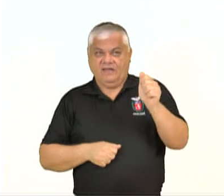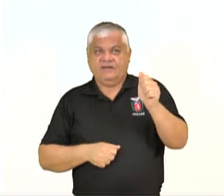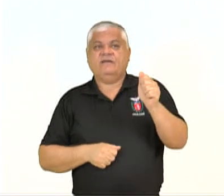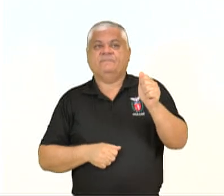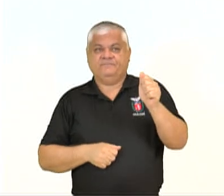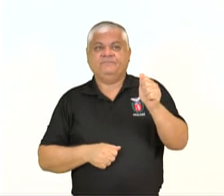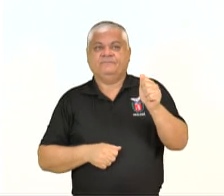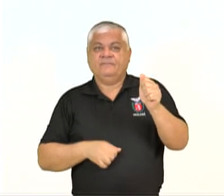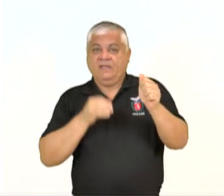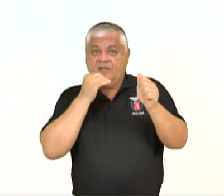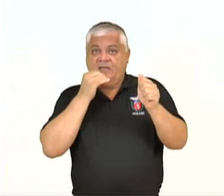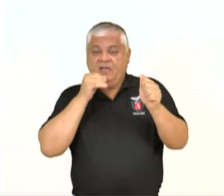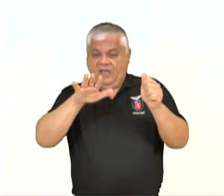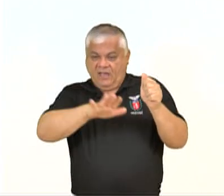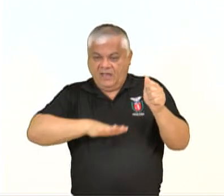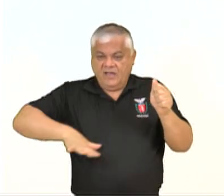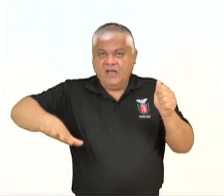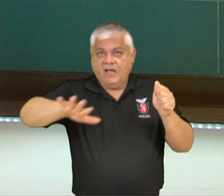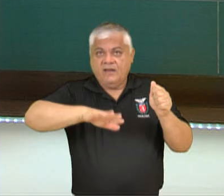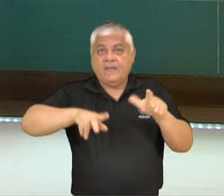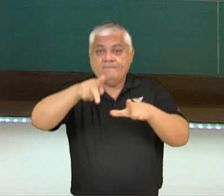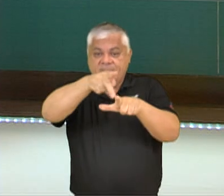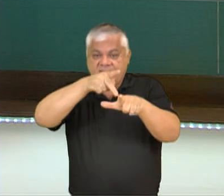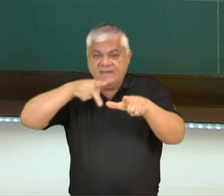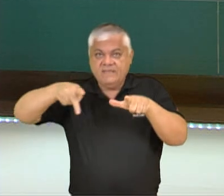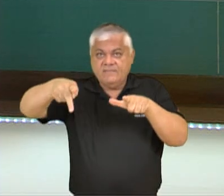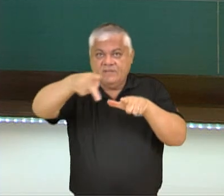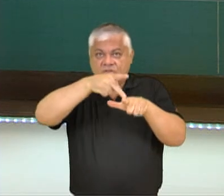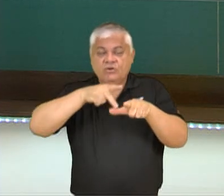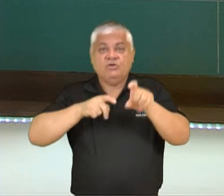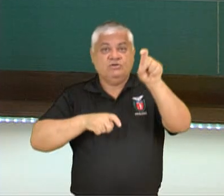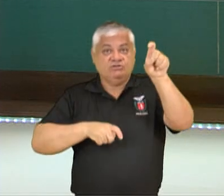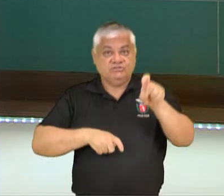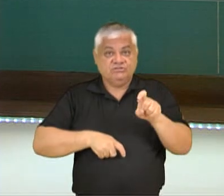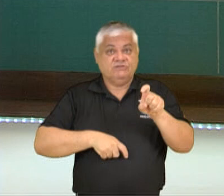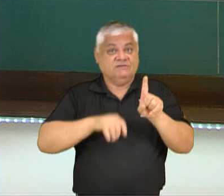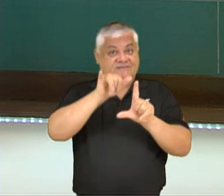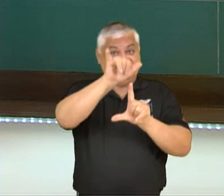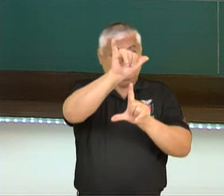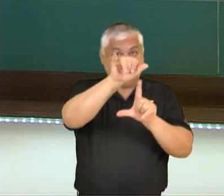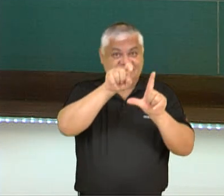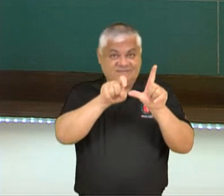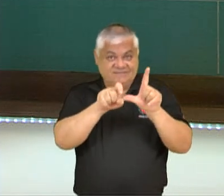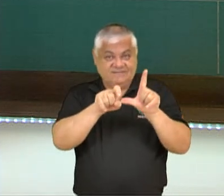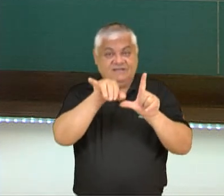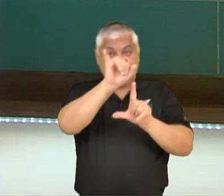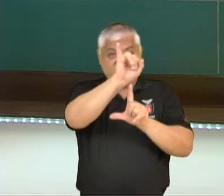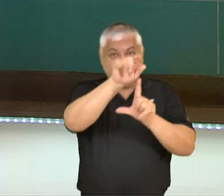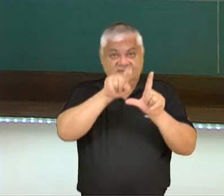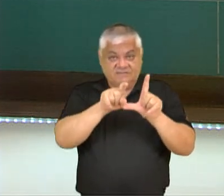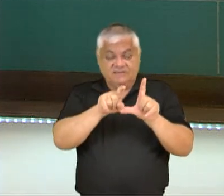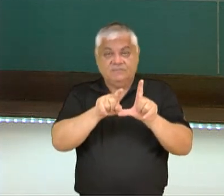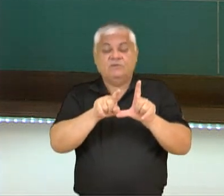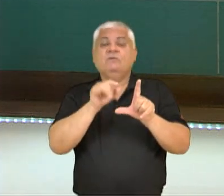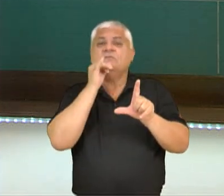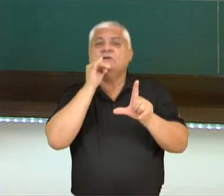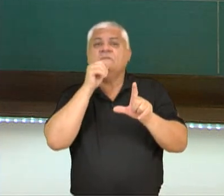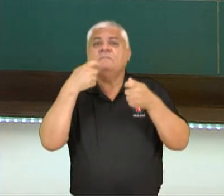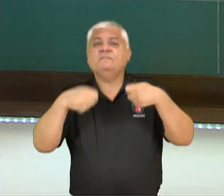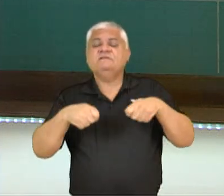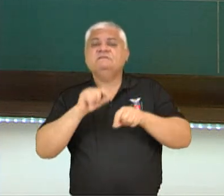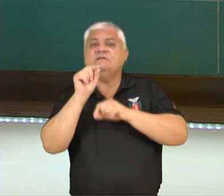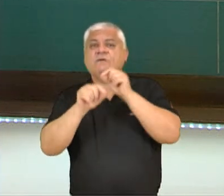ali que o perímetro, se eu levar em consideração usar a letra x e a letra y para a largura e para o comprimento, nós teremos